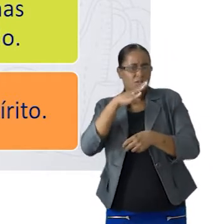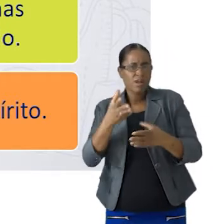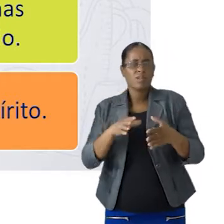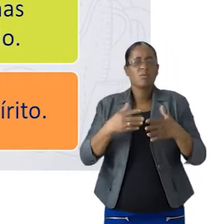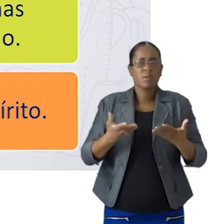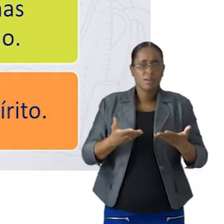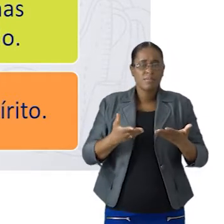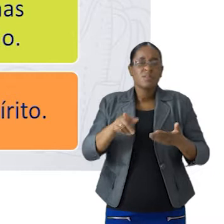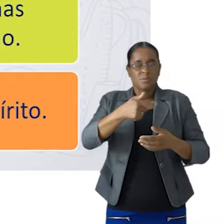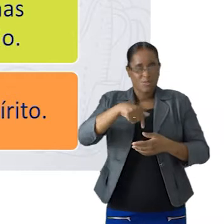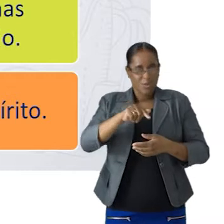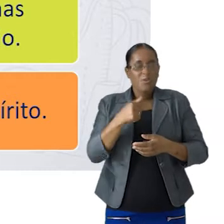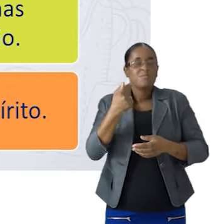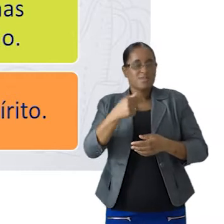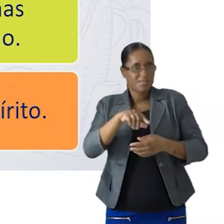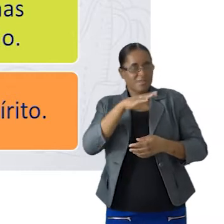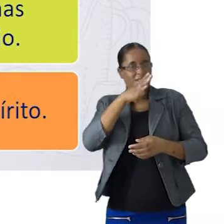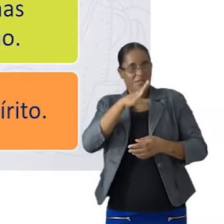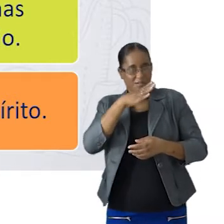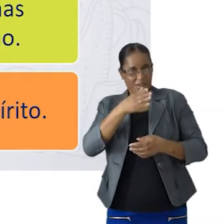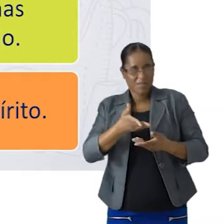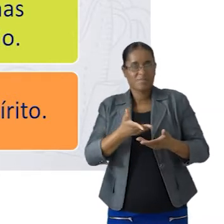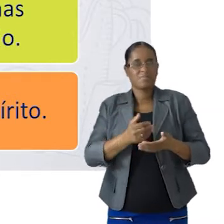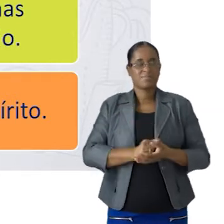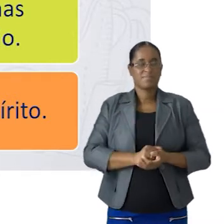a falar das